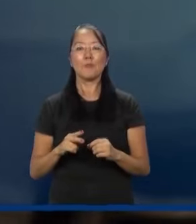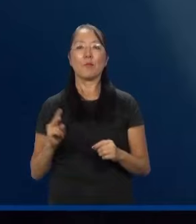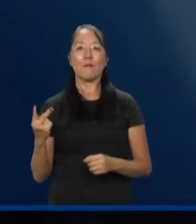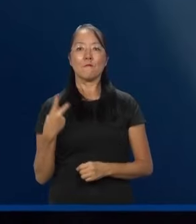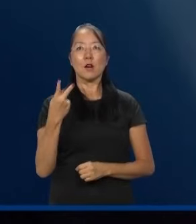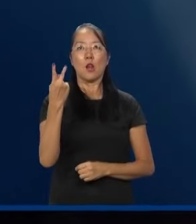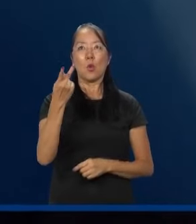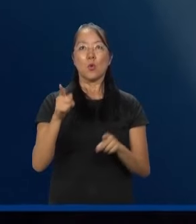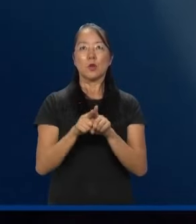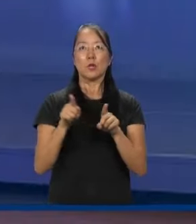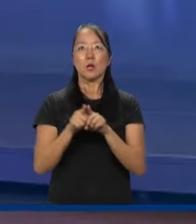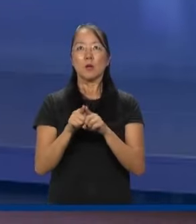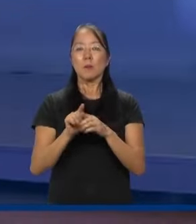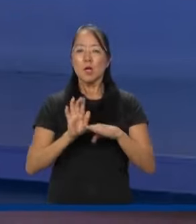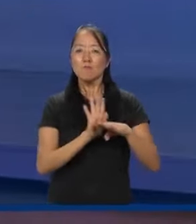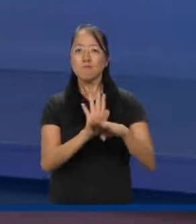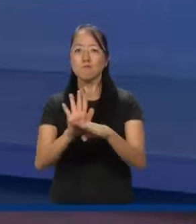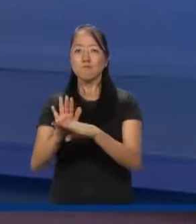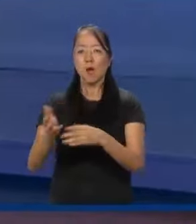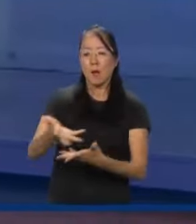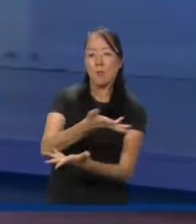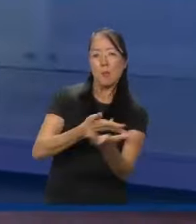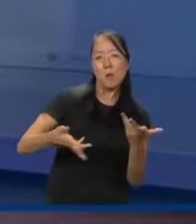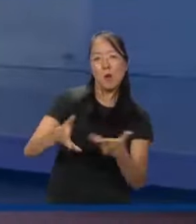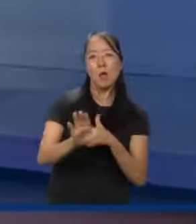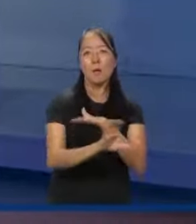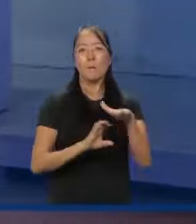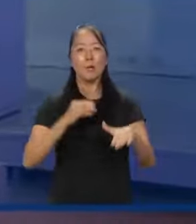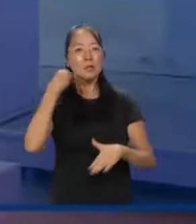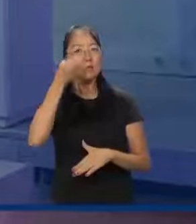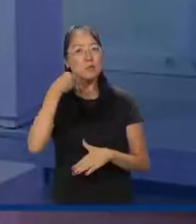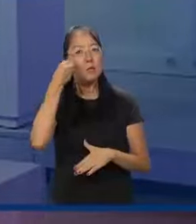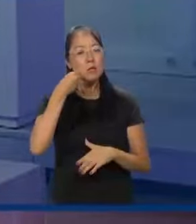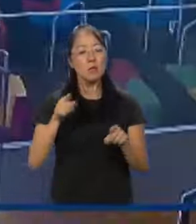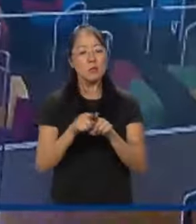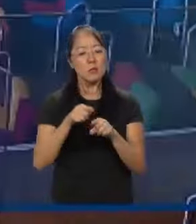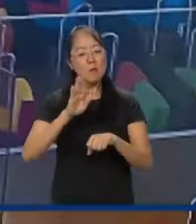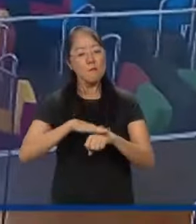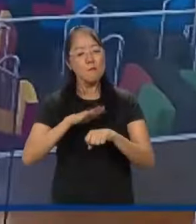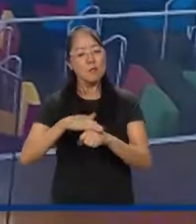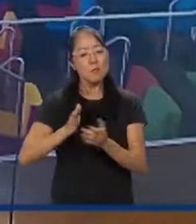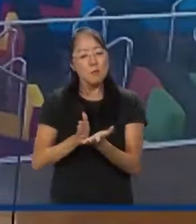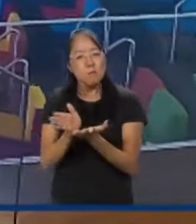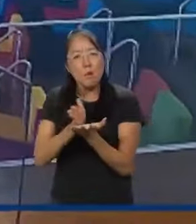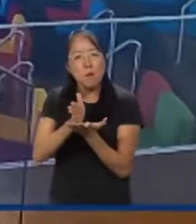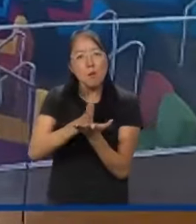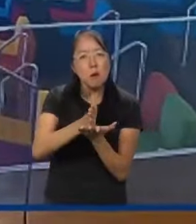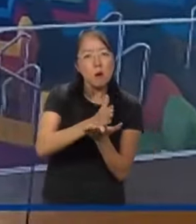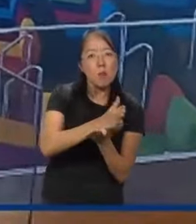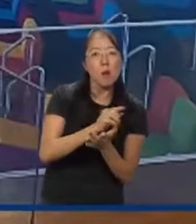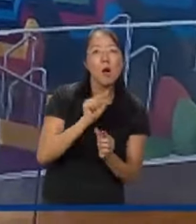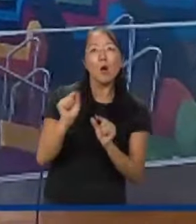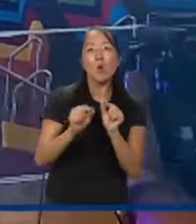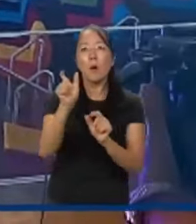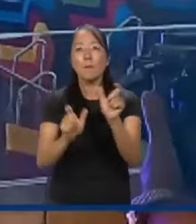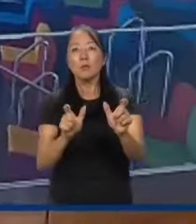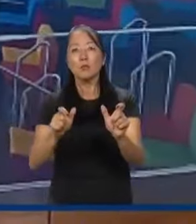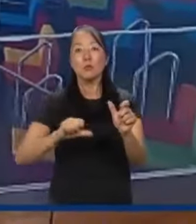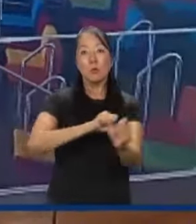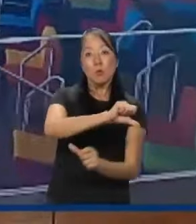compartilhar aprendizados entre empresas e promover experiências construindo novos caminhos com quem está transformando o